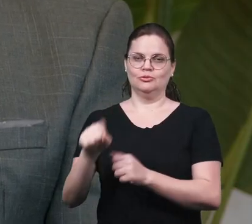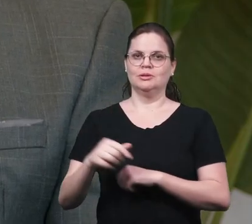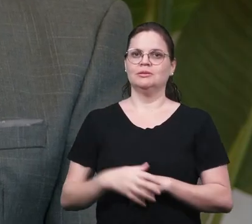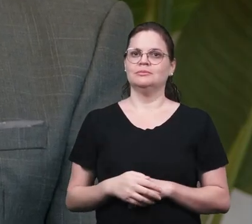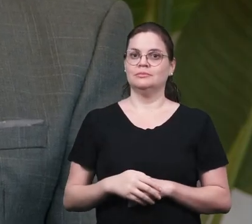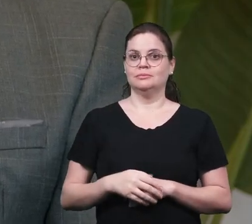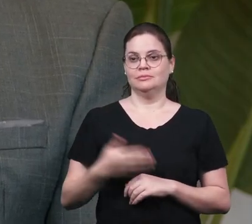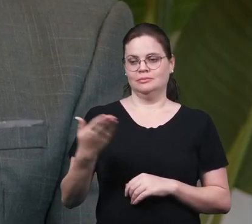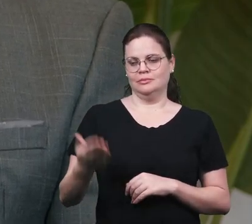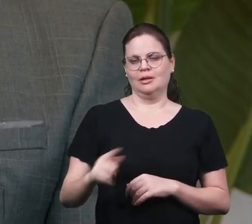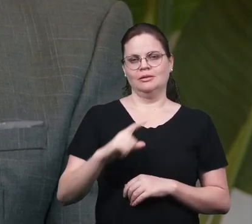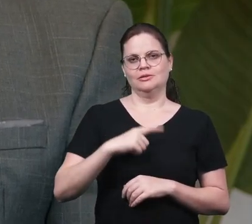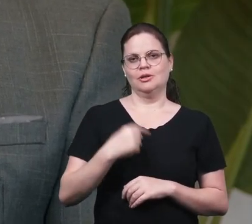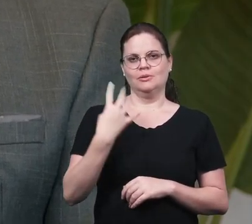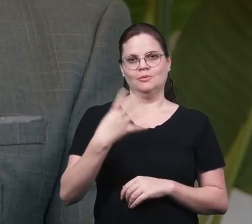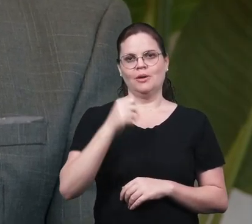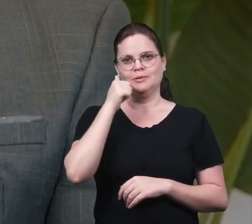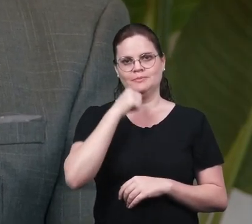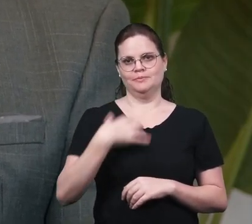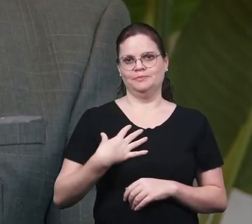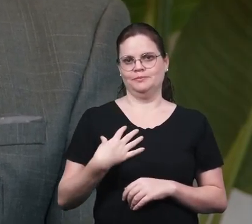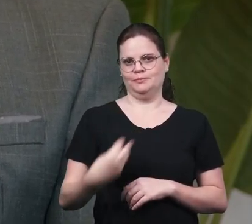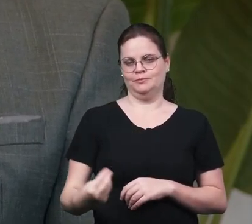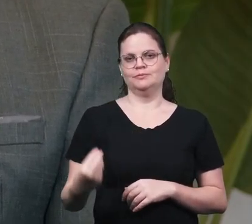tinha 4 filhas donzelas que